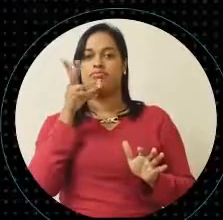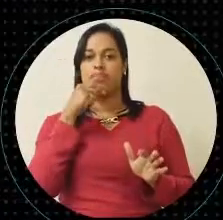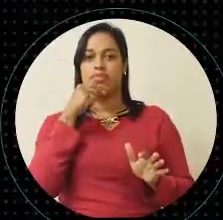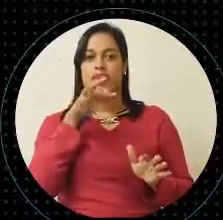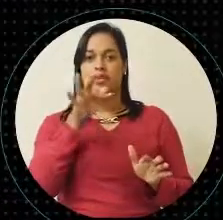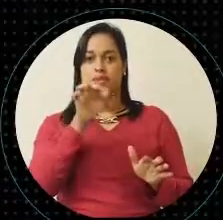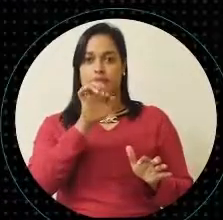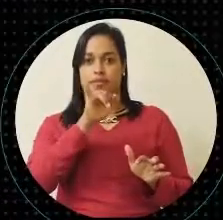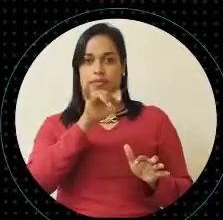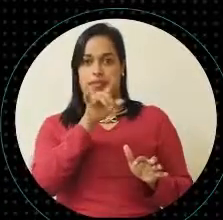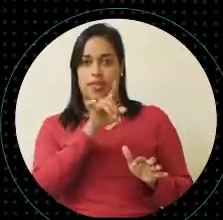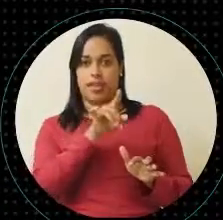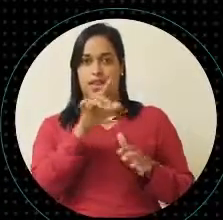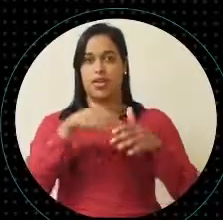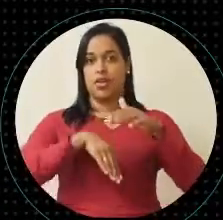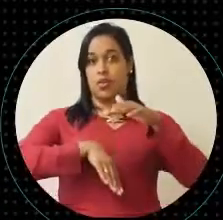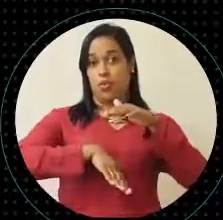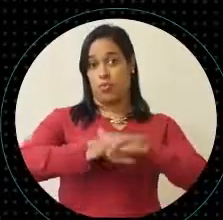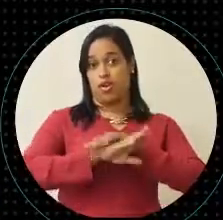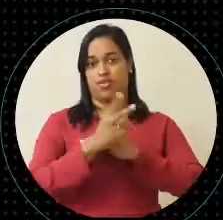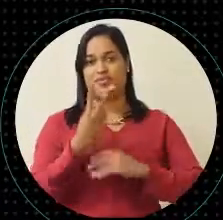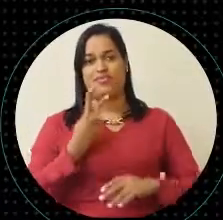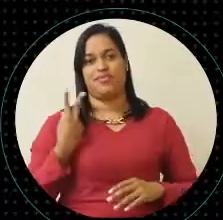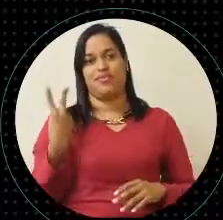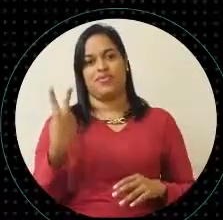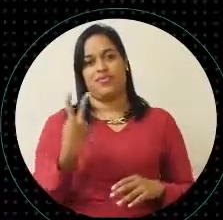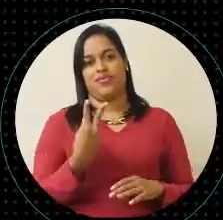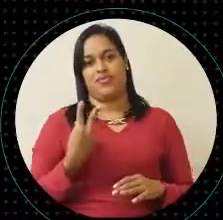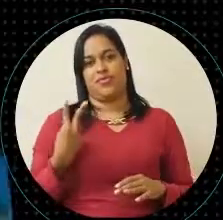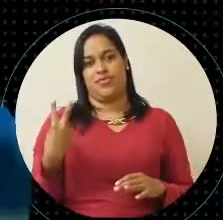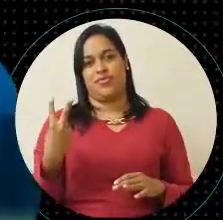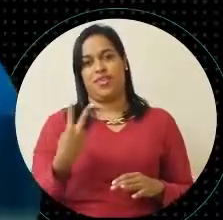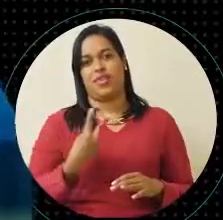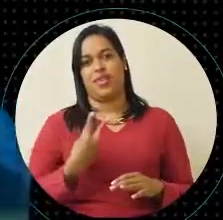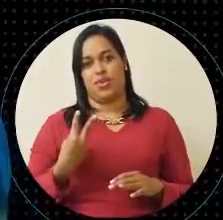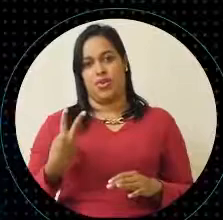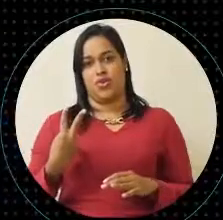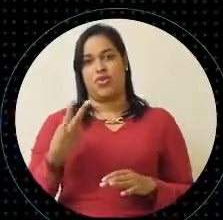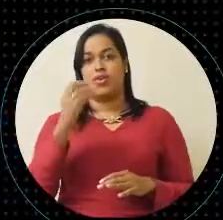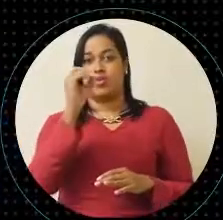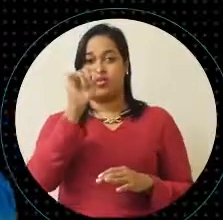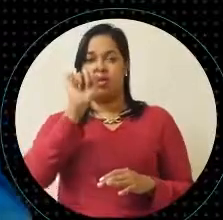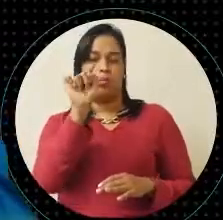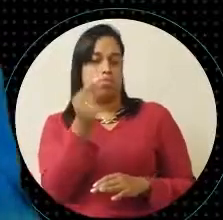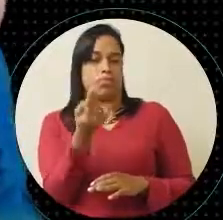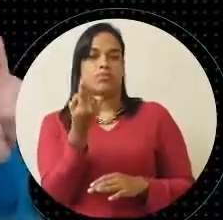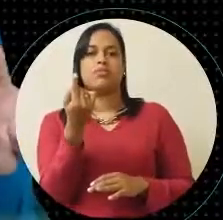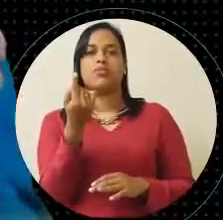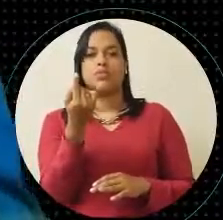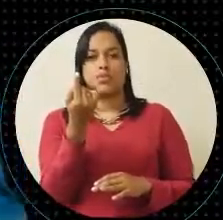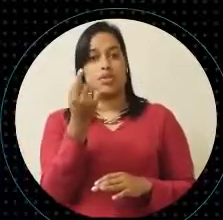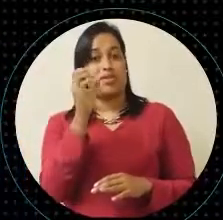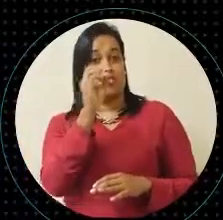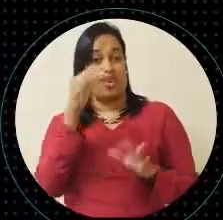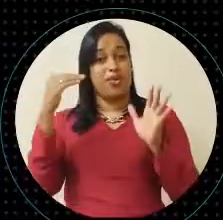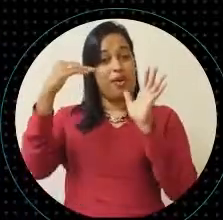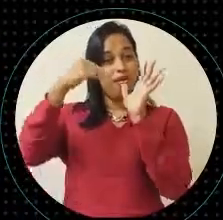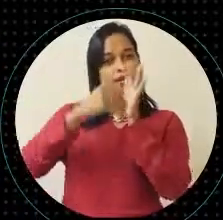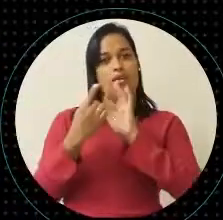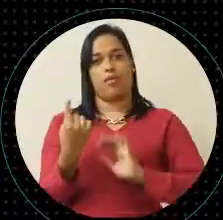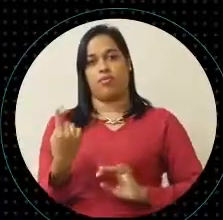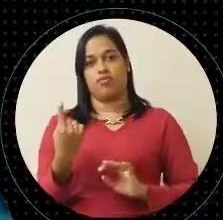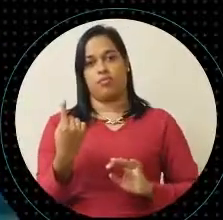do Fade to, ele guarda um valor fracionário, que é 0 ponto alguma coisa, que vai de 0 até